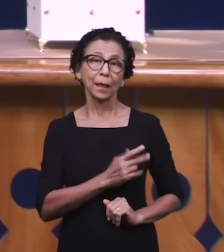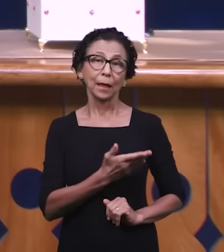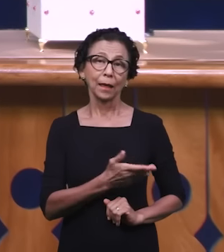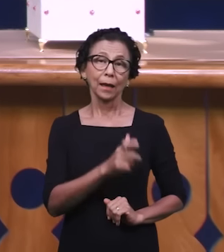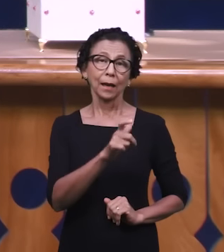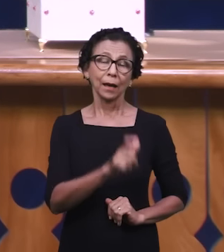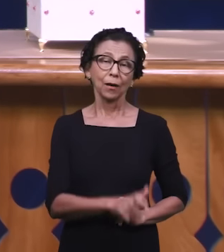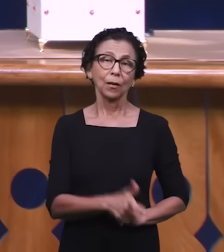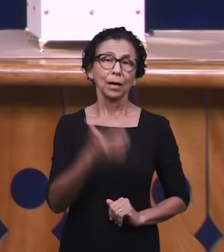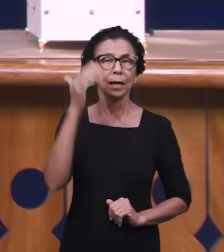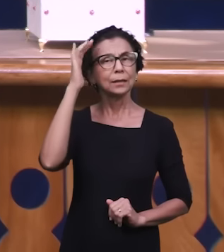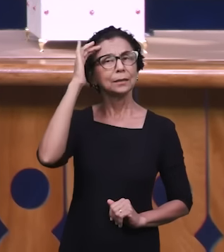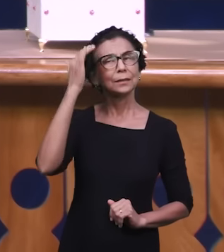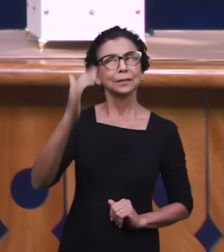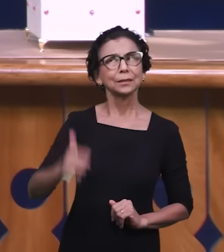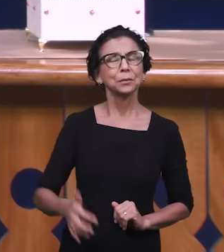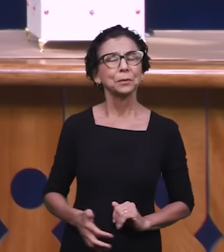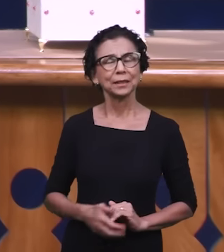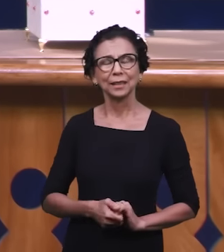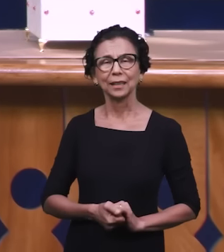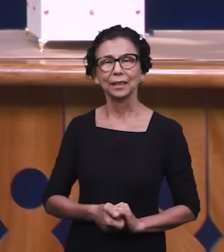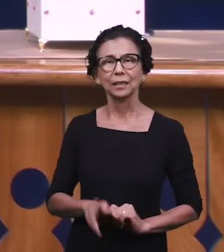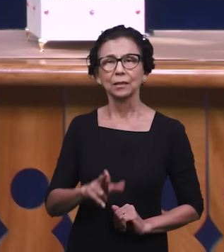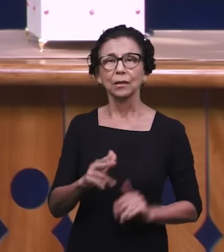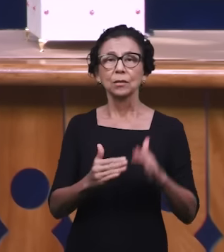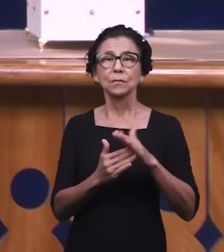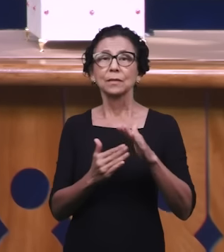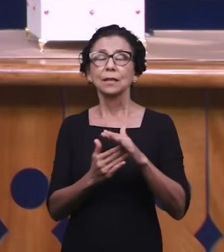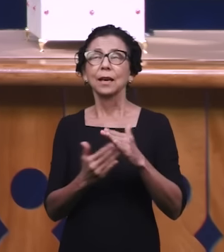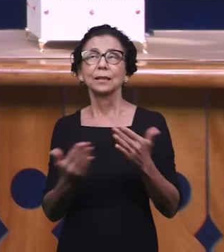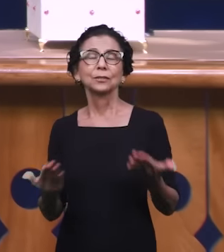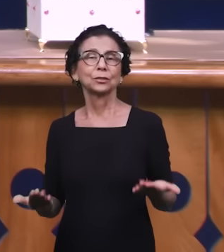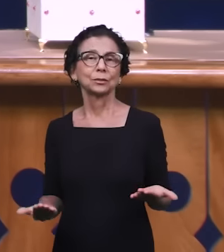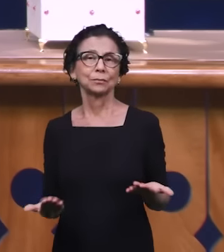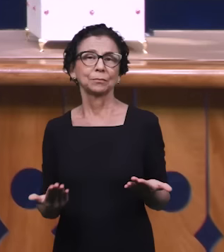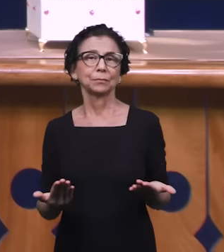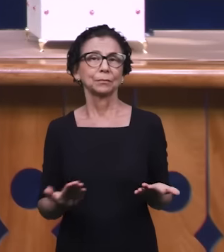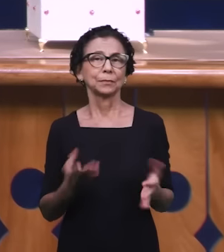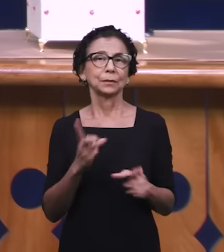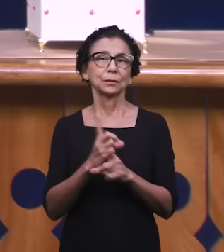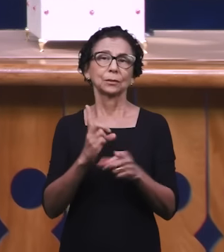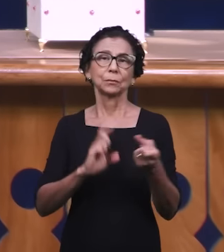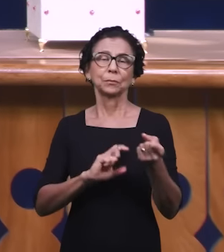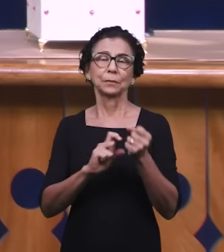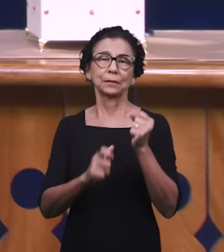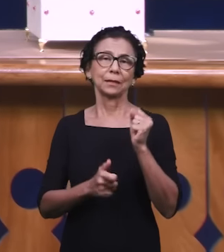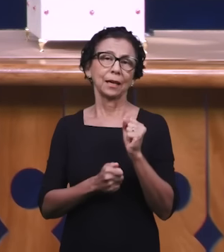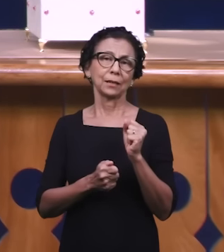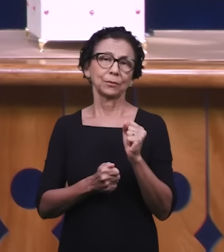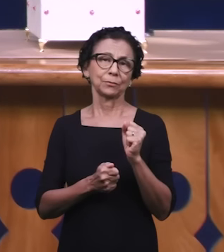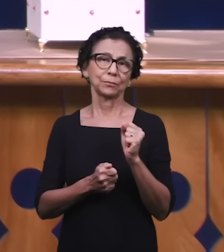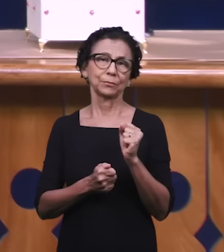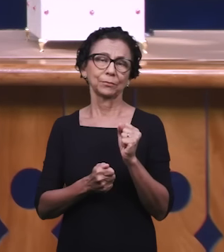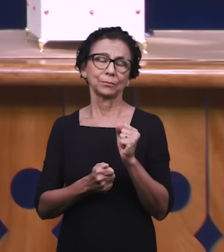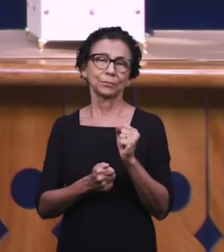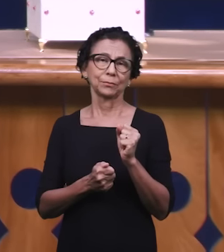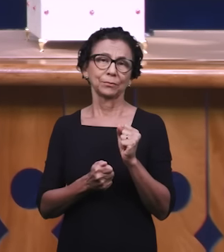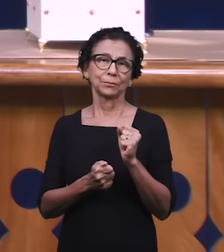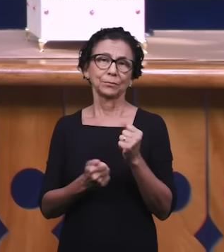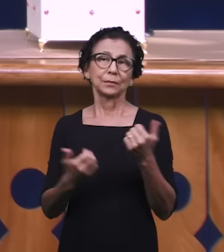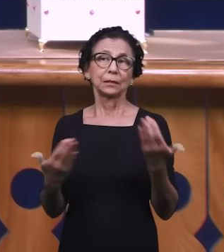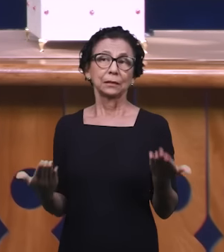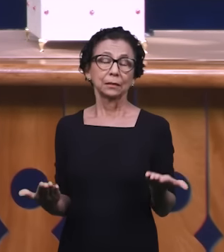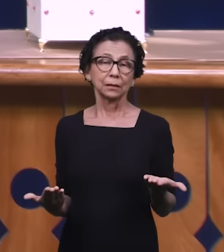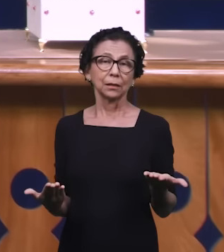nada disso era suficiente para alcançar o mistério. E ele, quando escreve então aos Coríntios, ele diz assim, olha, a nossa